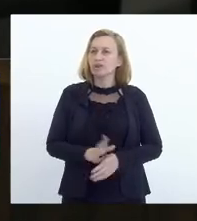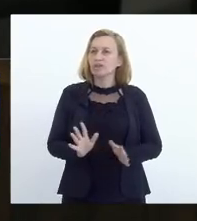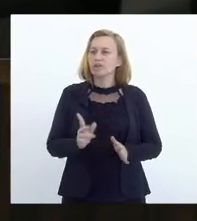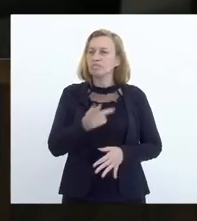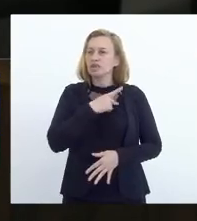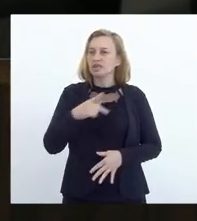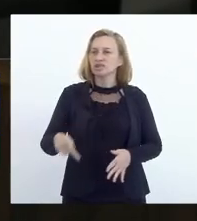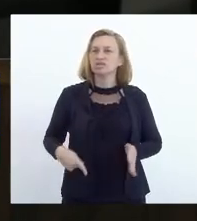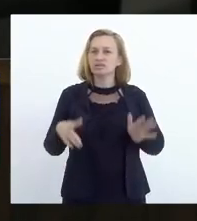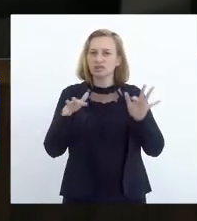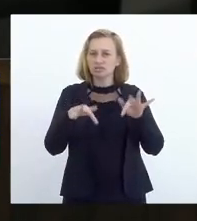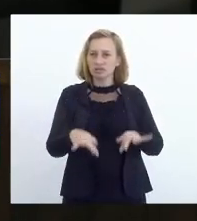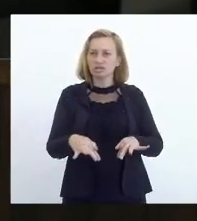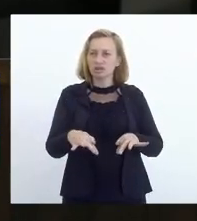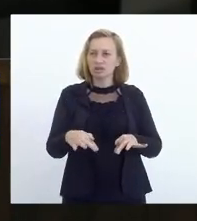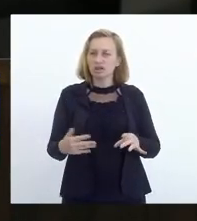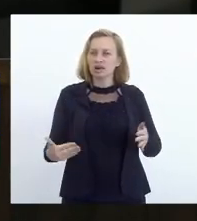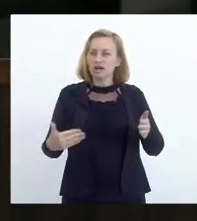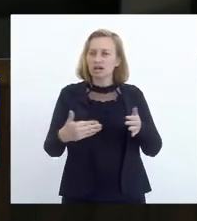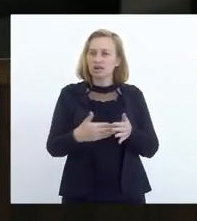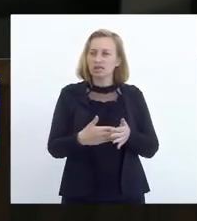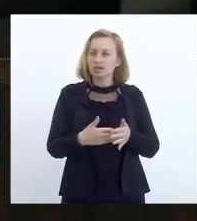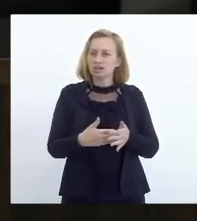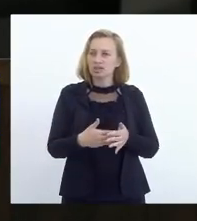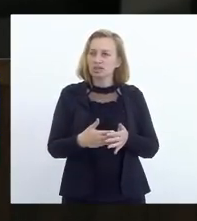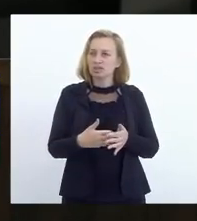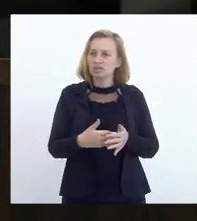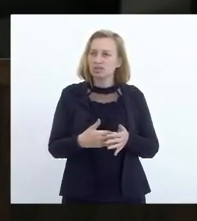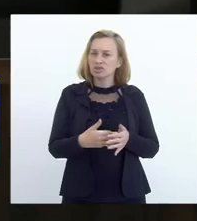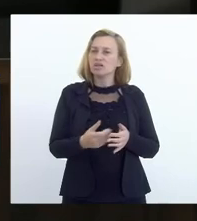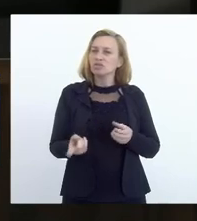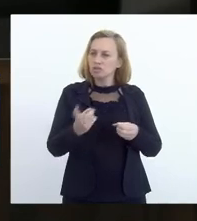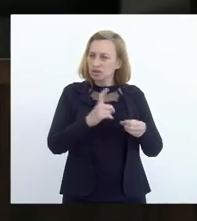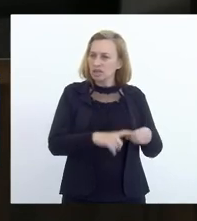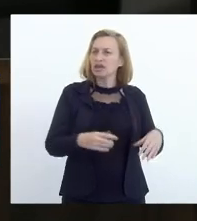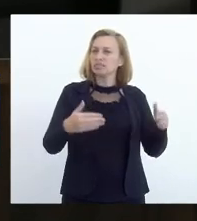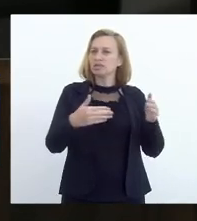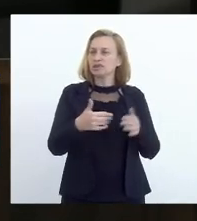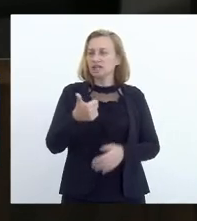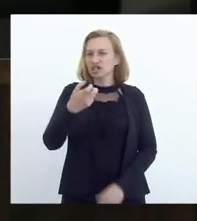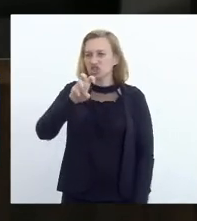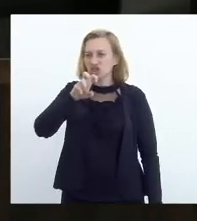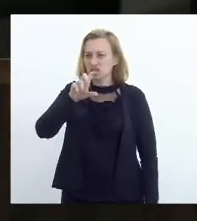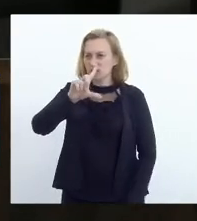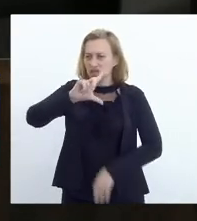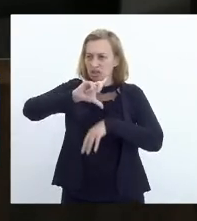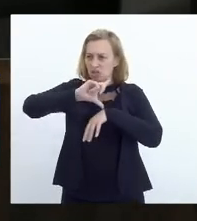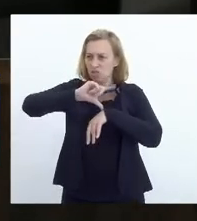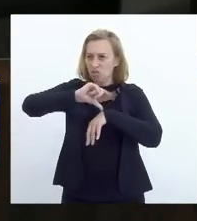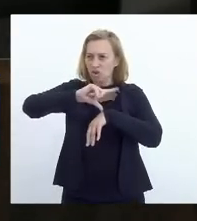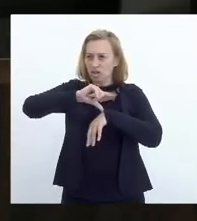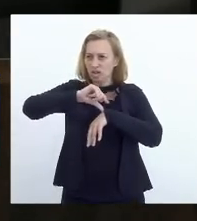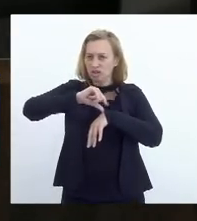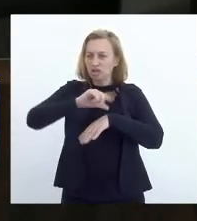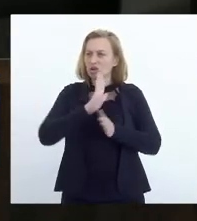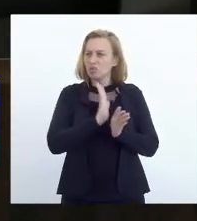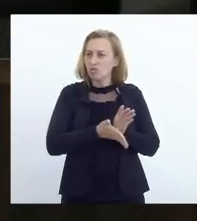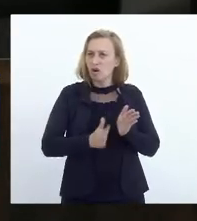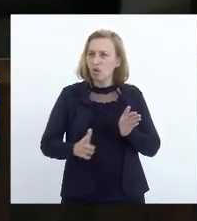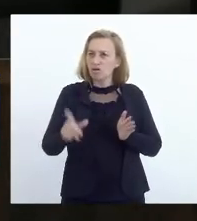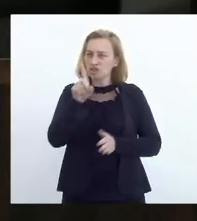presidência suspende a sessão e retornaremos às 15 horas com a